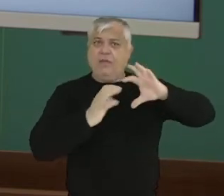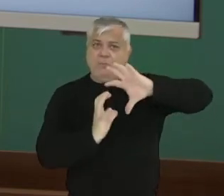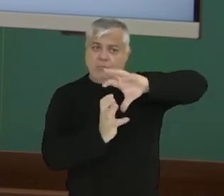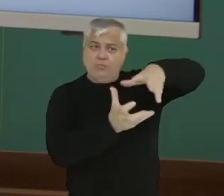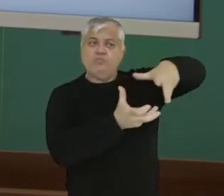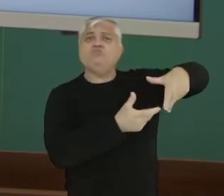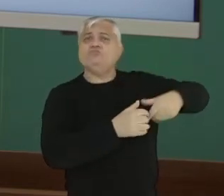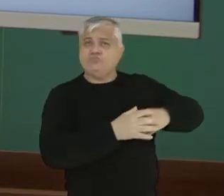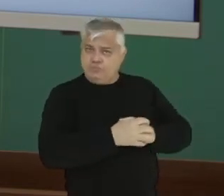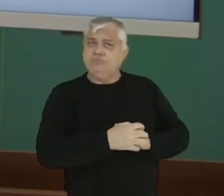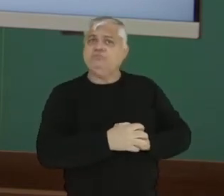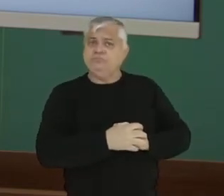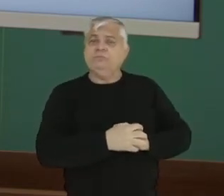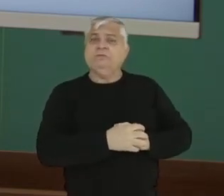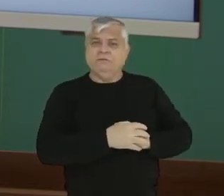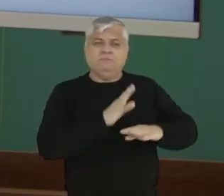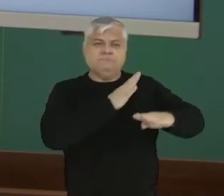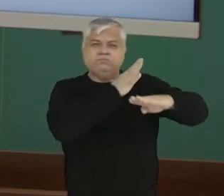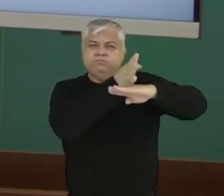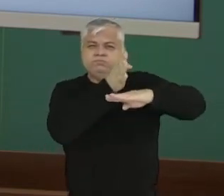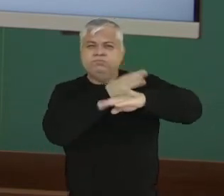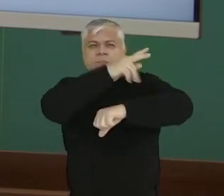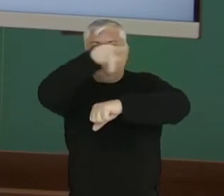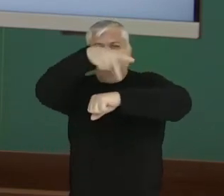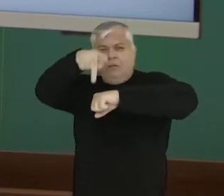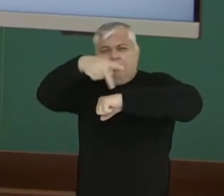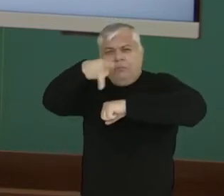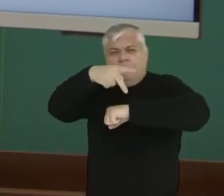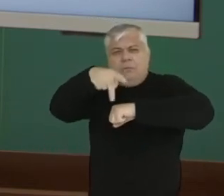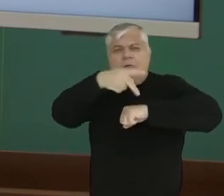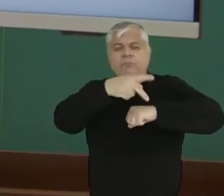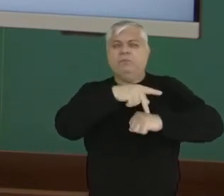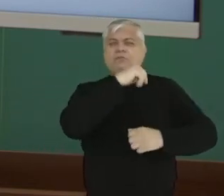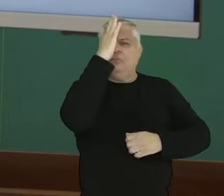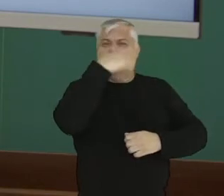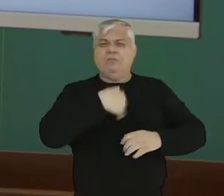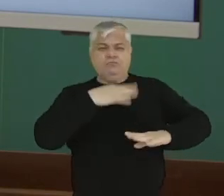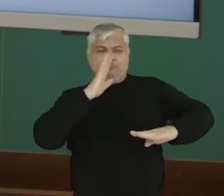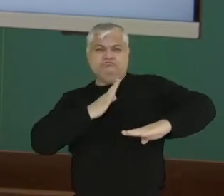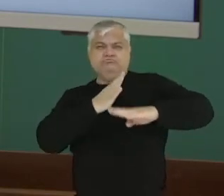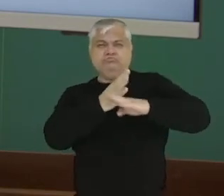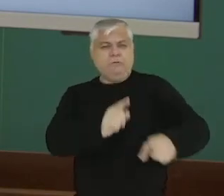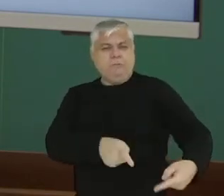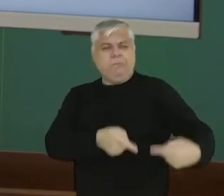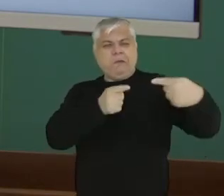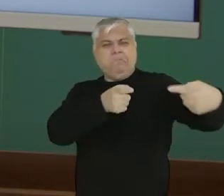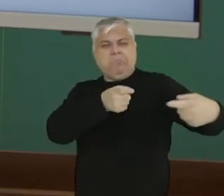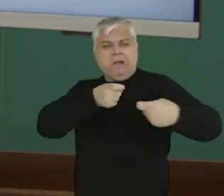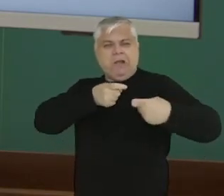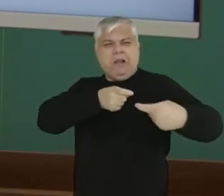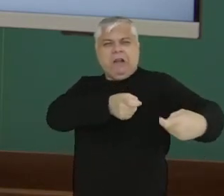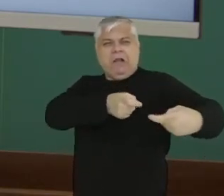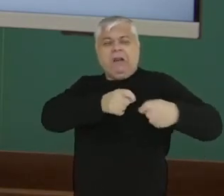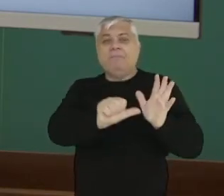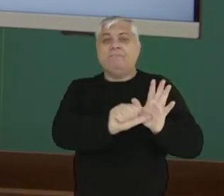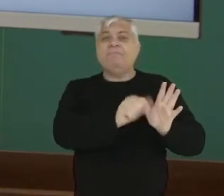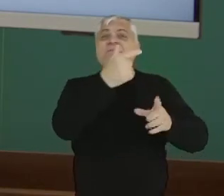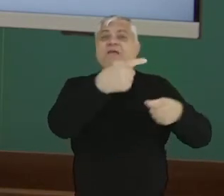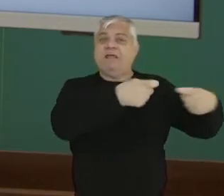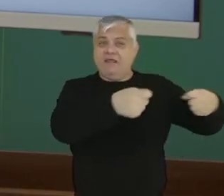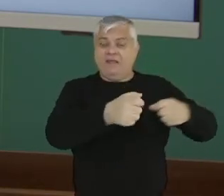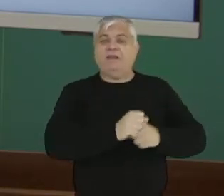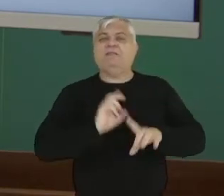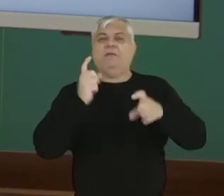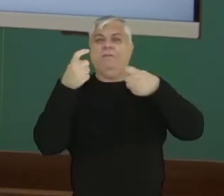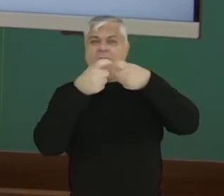Nós mandamos alguns componentes do Exército Brasileiro para lutar na Primeira Guerra Mundial, alguns